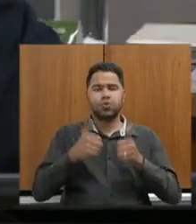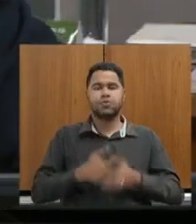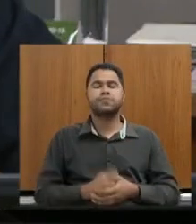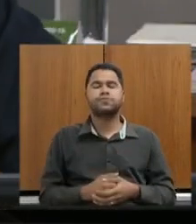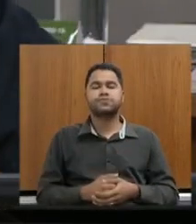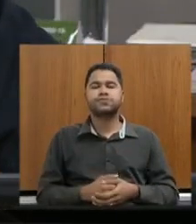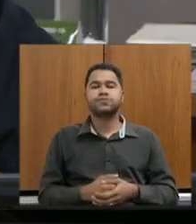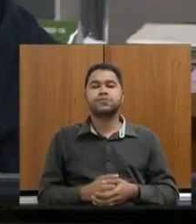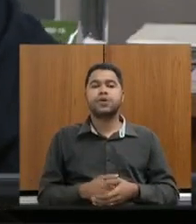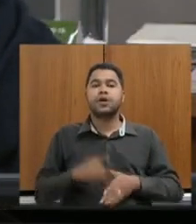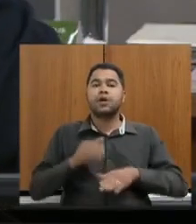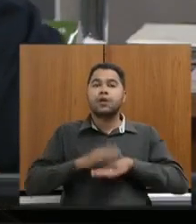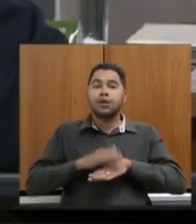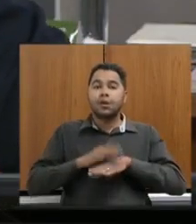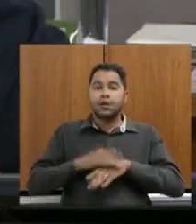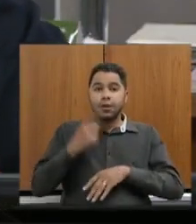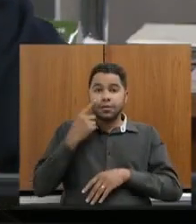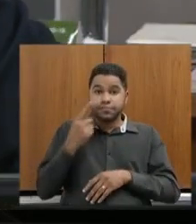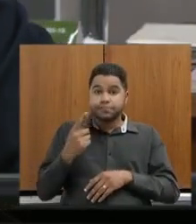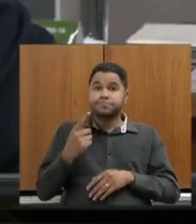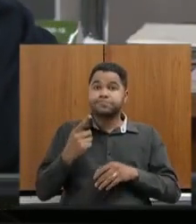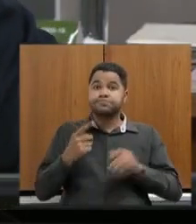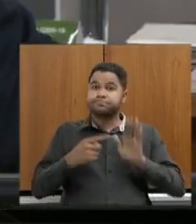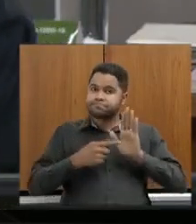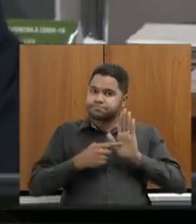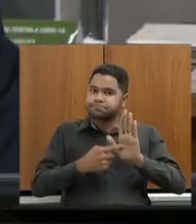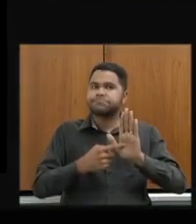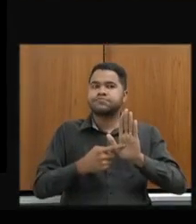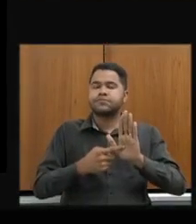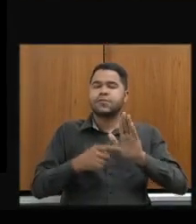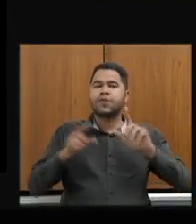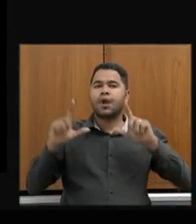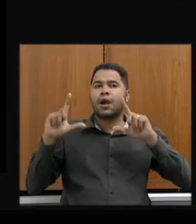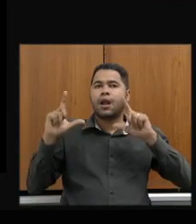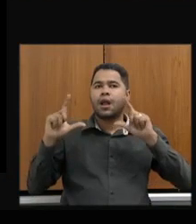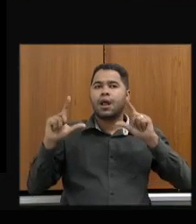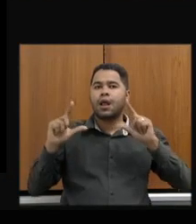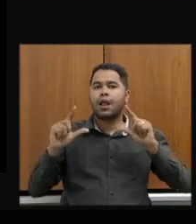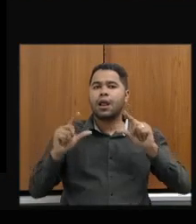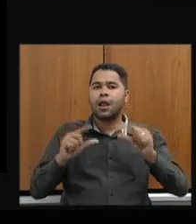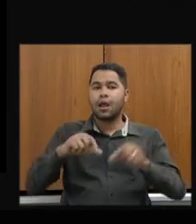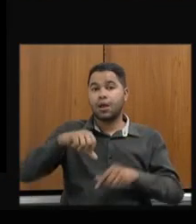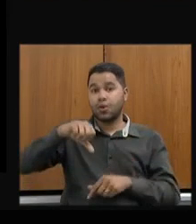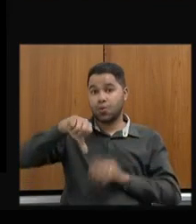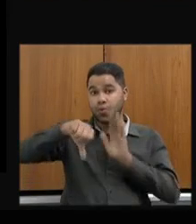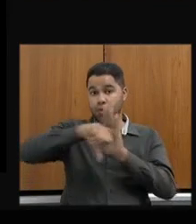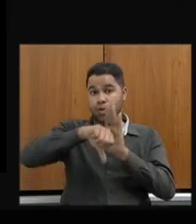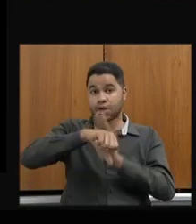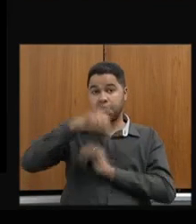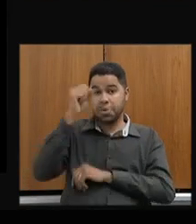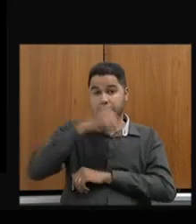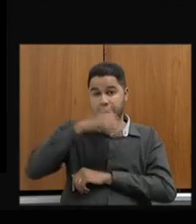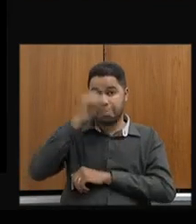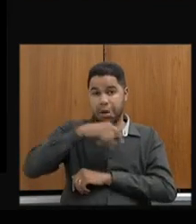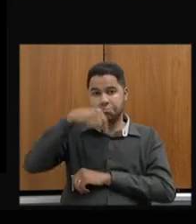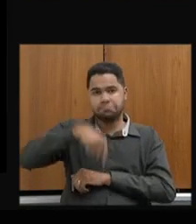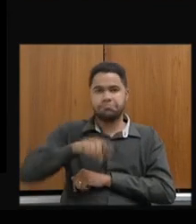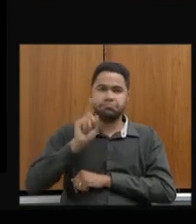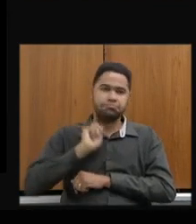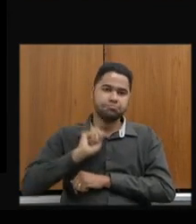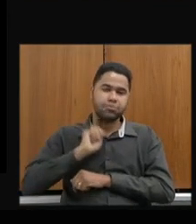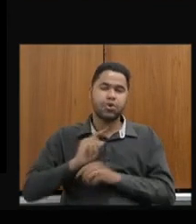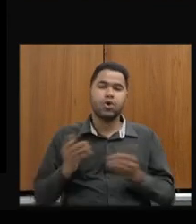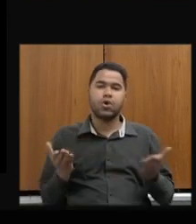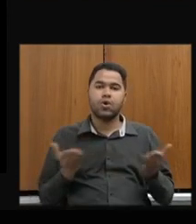já através desse quadro dá para ver uma redução significativa é dos crimes violentos aqui em Minas Gerais